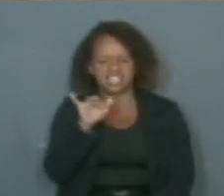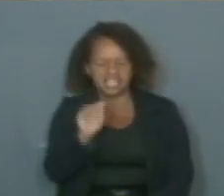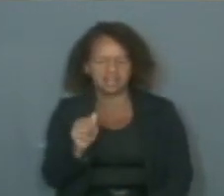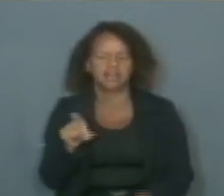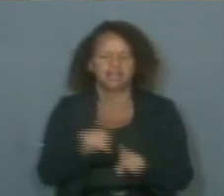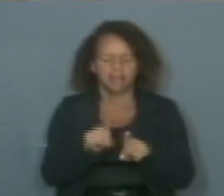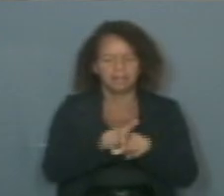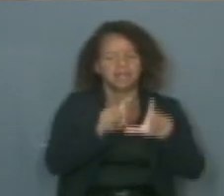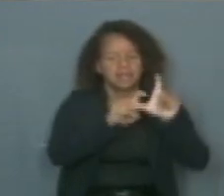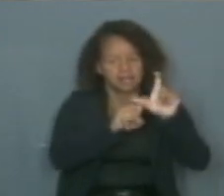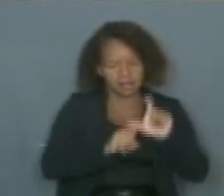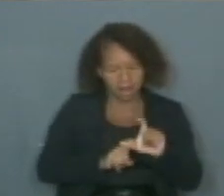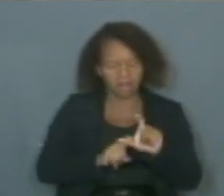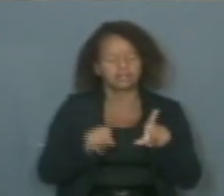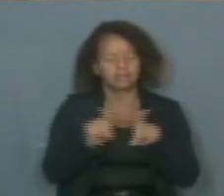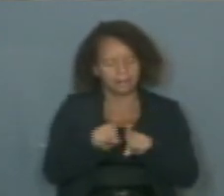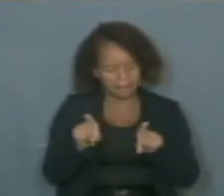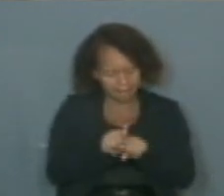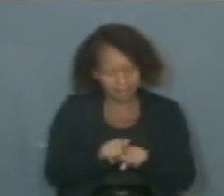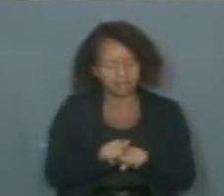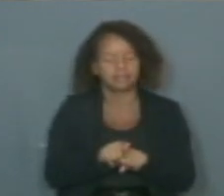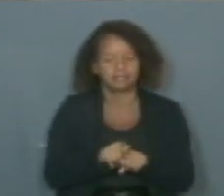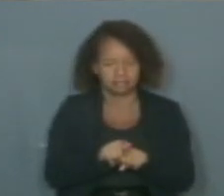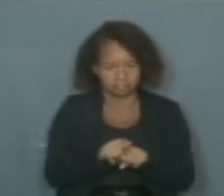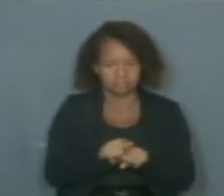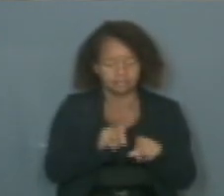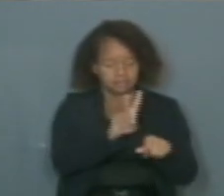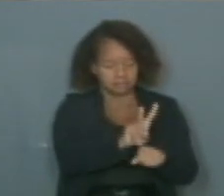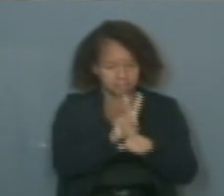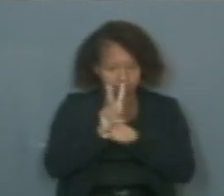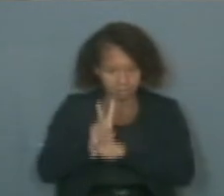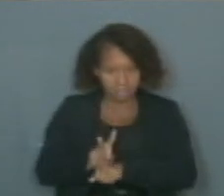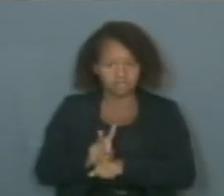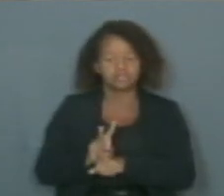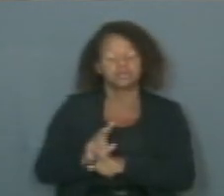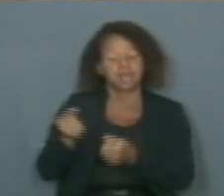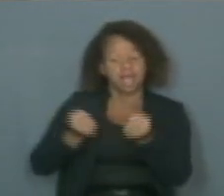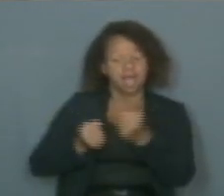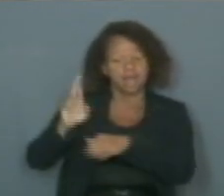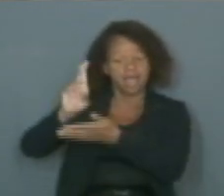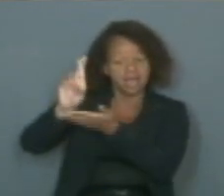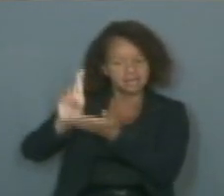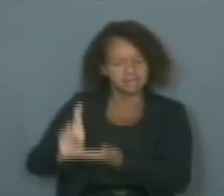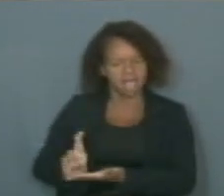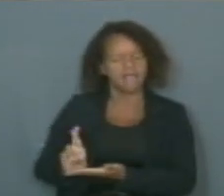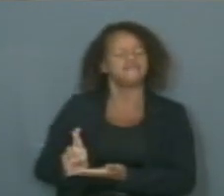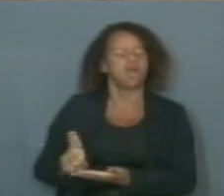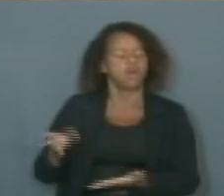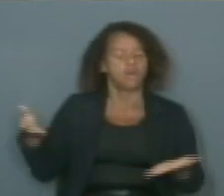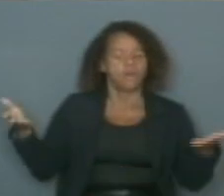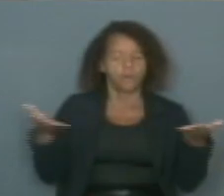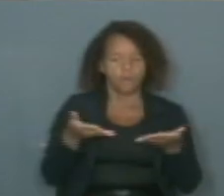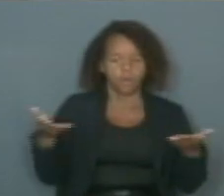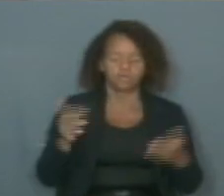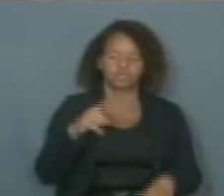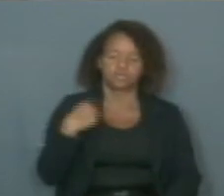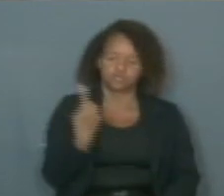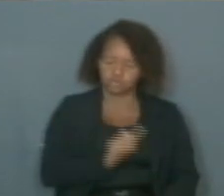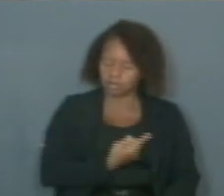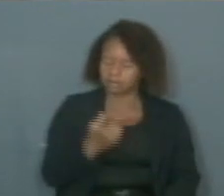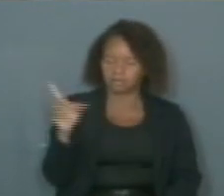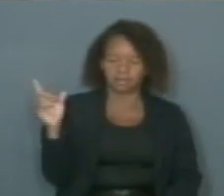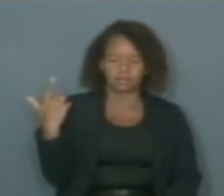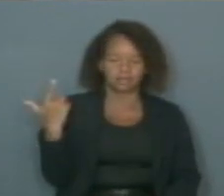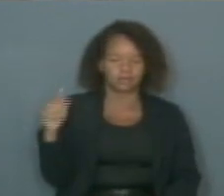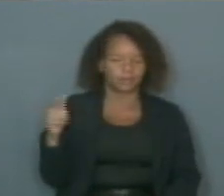crédito através da cooperativa, temos carro reserva. Hoje, a gente não